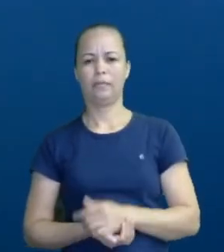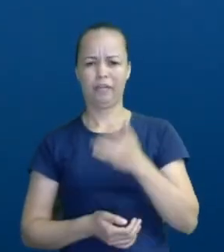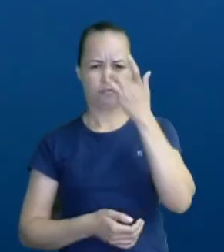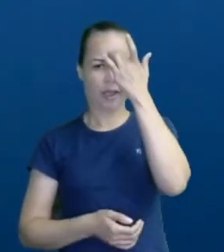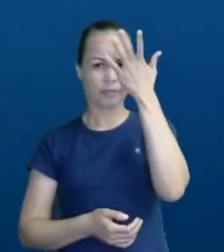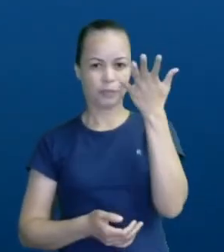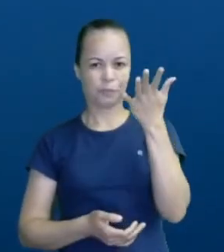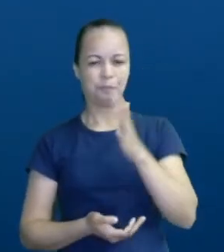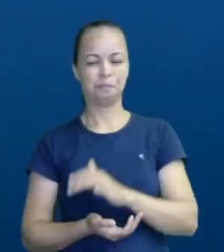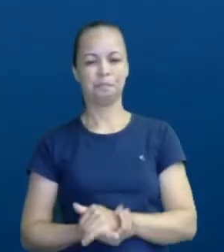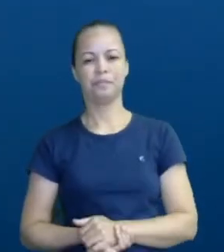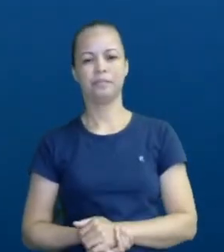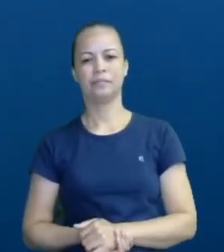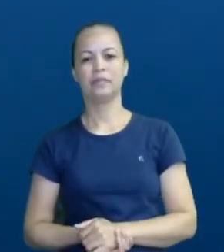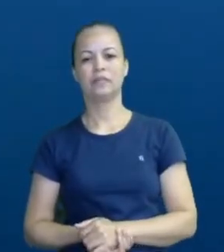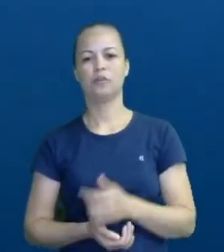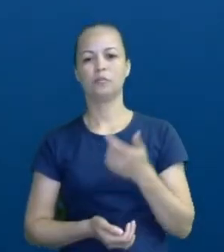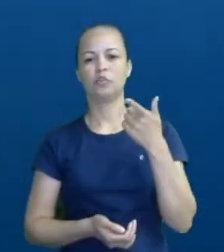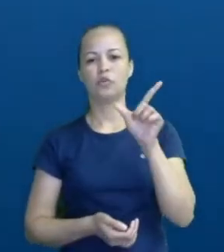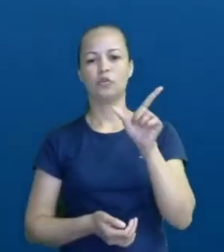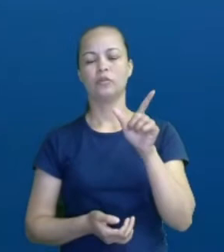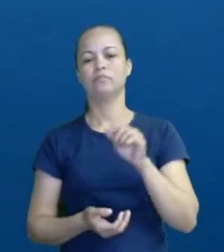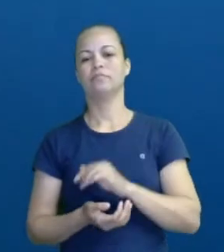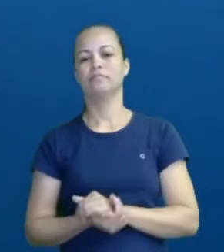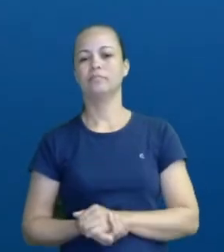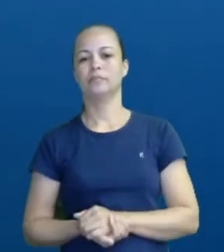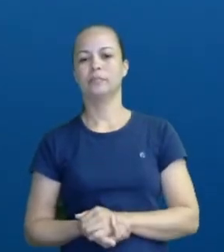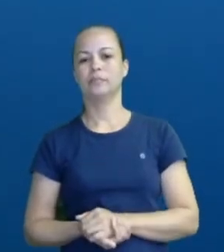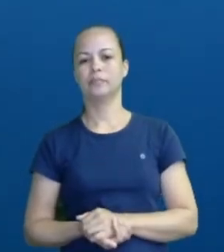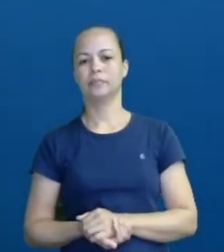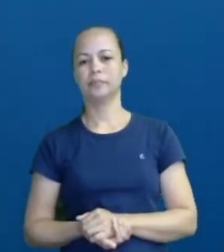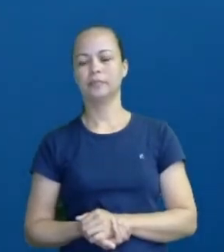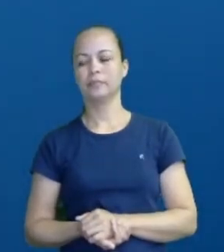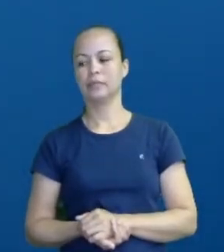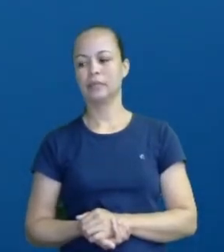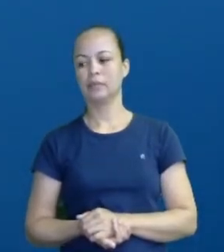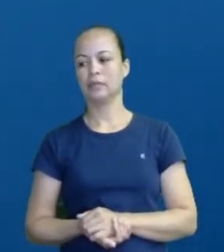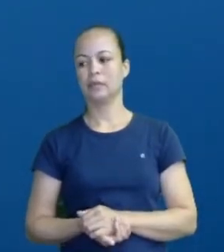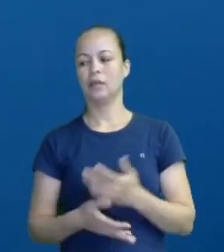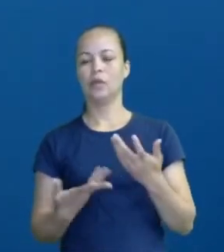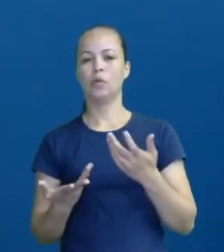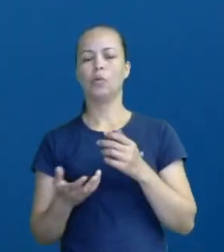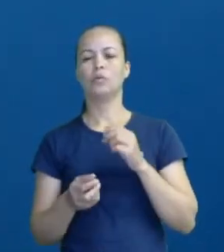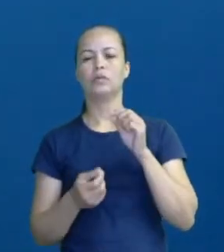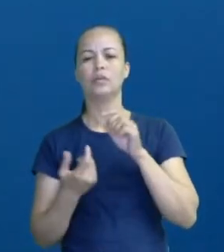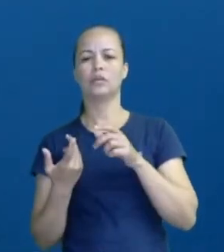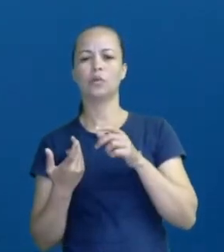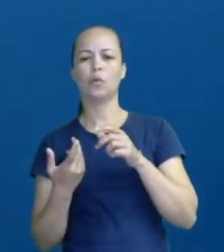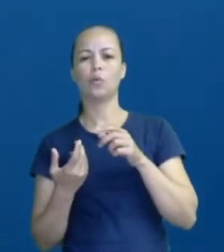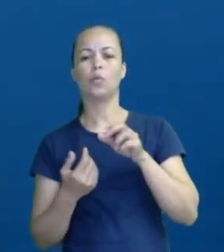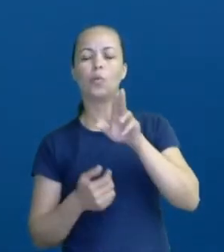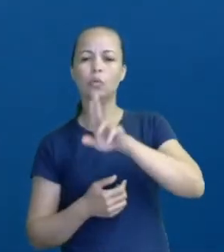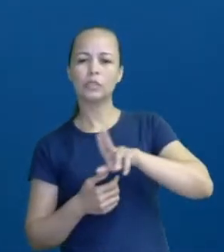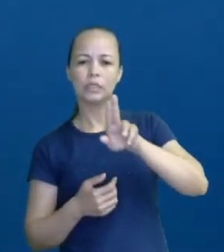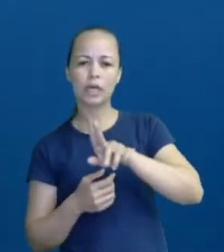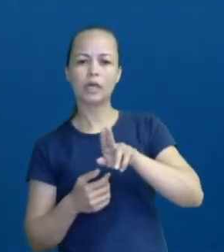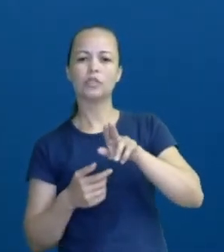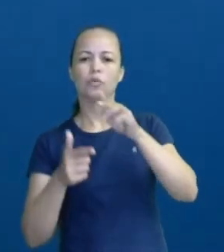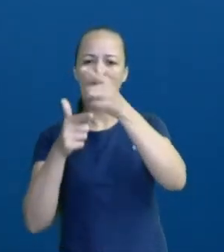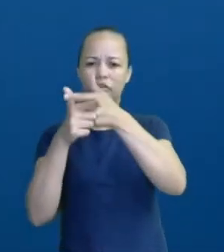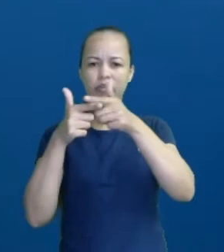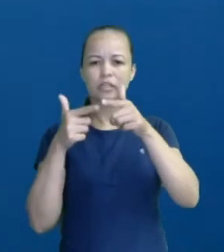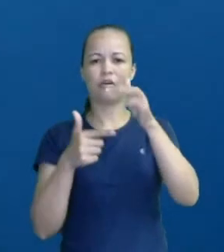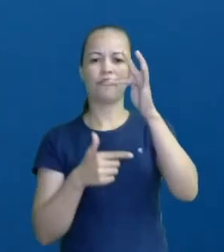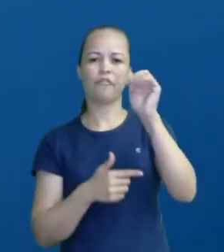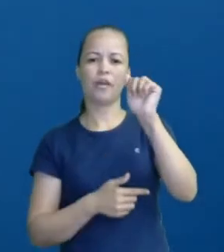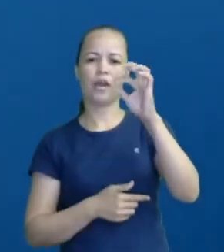fácil, né? Vamos ver outra forma de fazer. Outra forma de fazer é usando fatoração, tá certo?